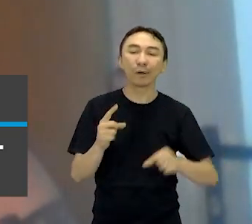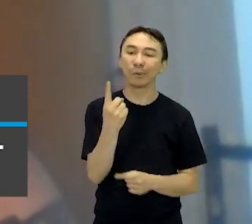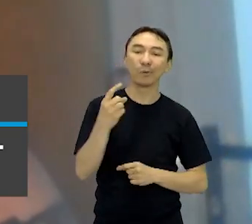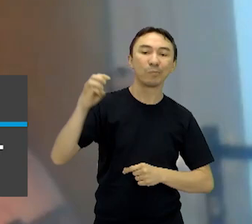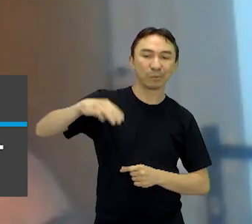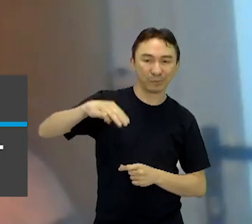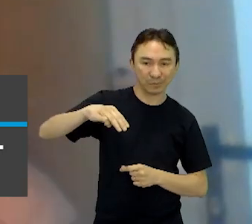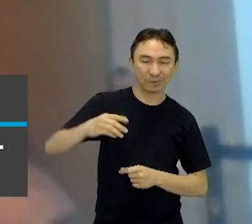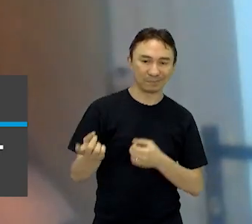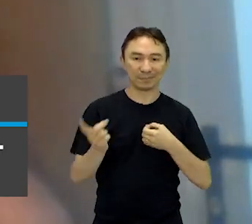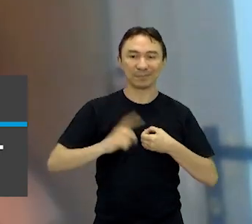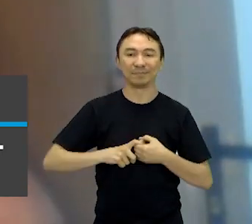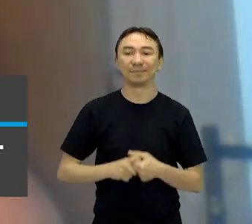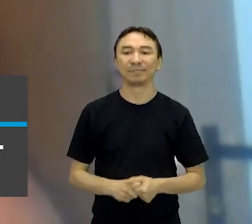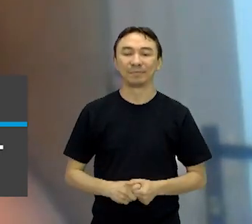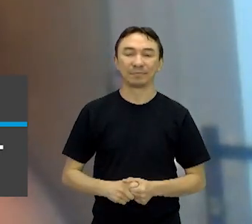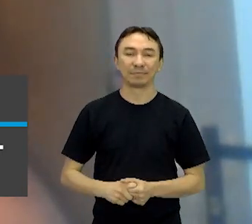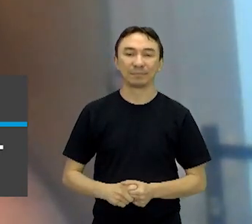já estamos juntos de novo.